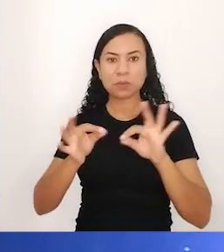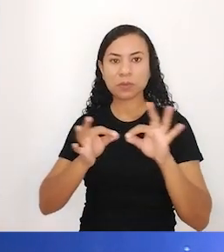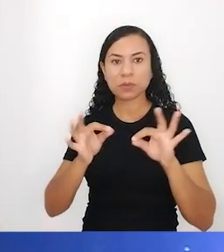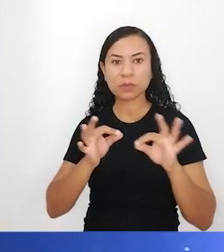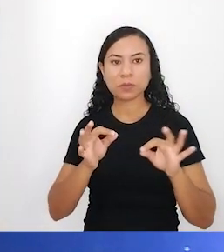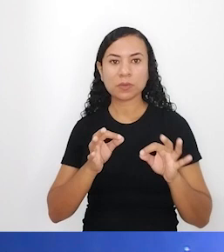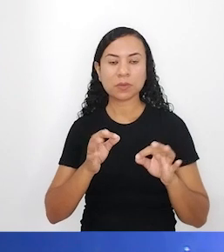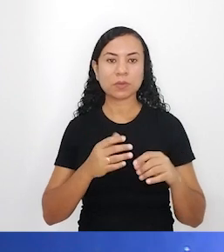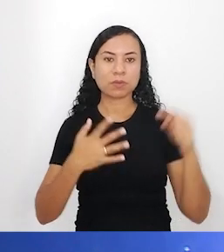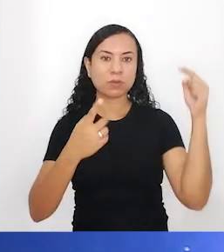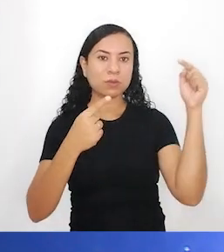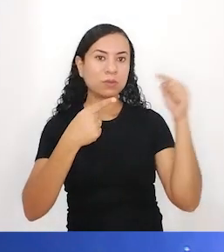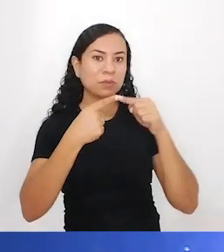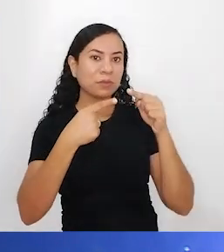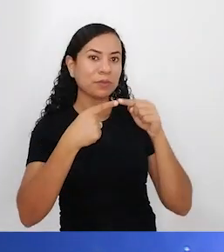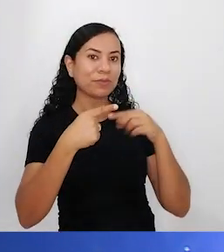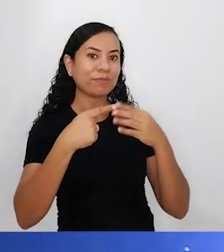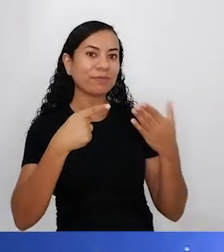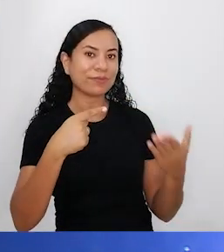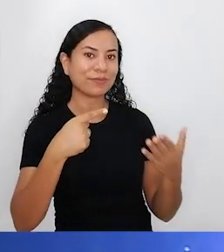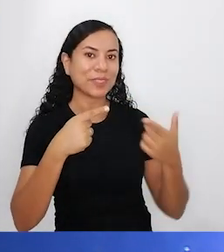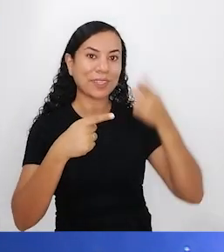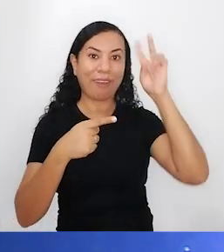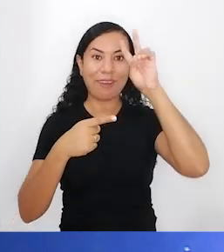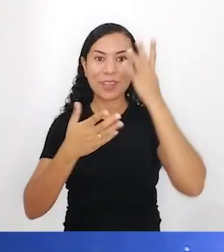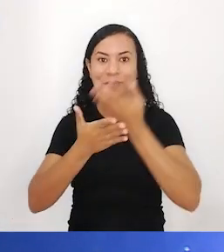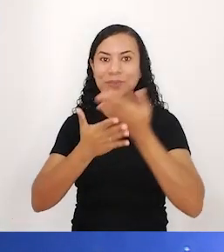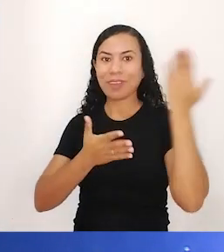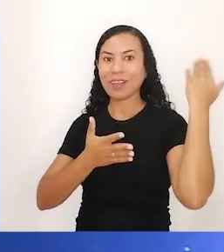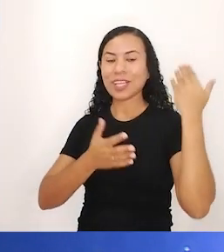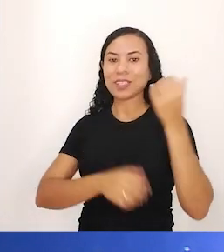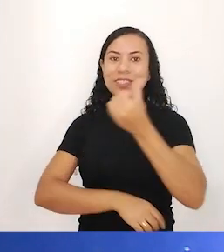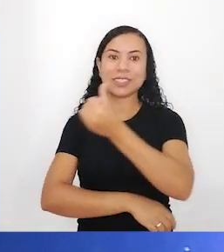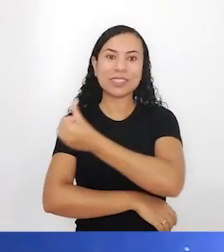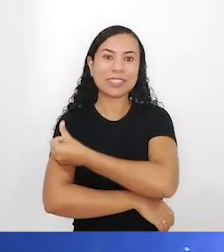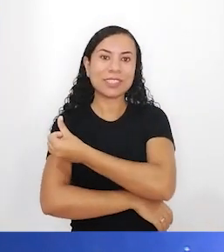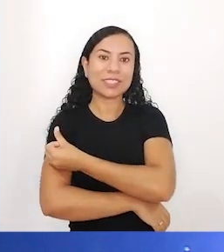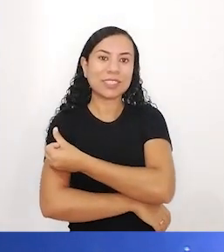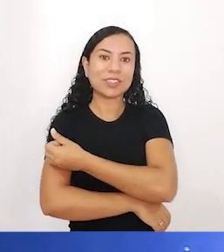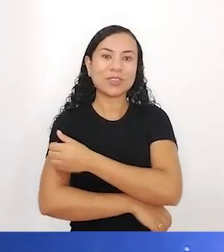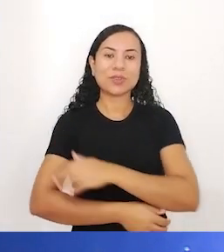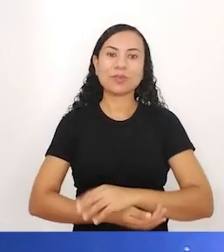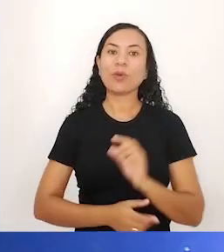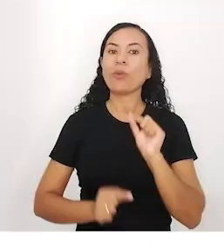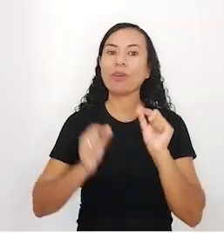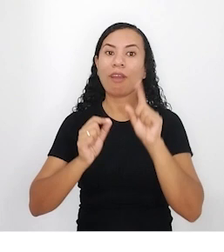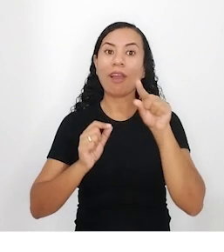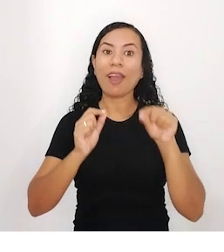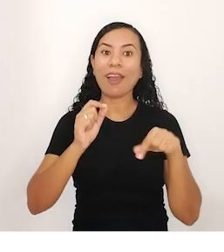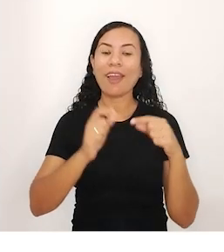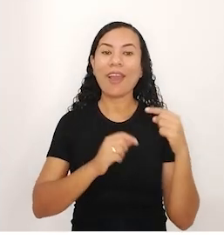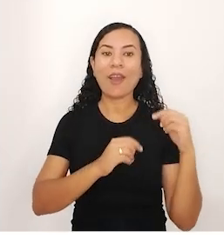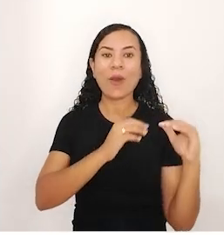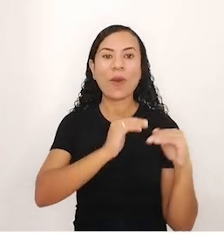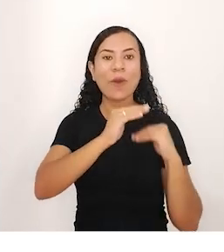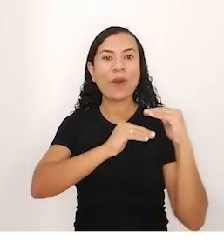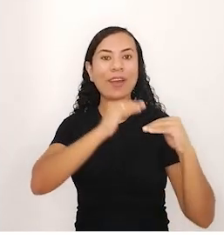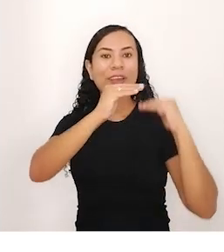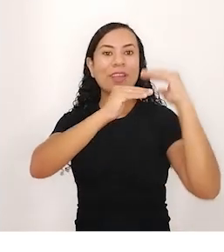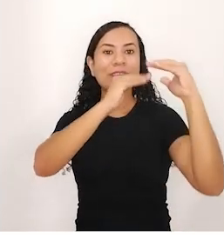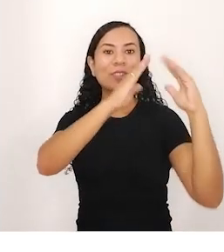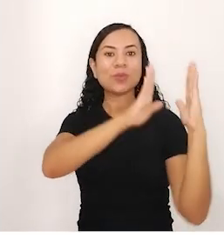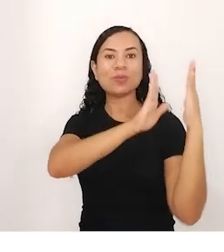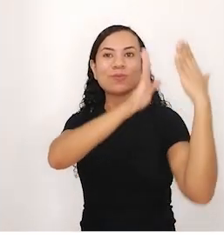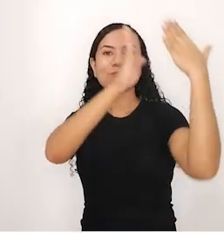em direção à luz. Dominância apical é na extremidade da planta. Crescimento. B. Estimula o desenvolvimento das